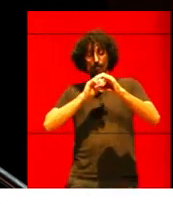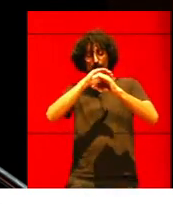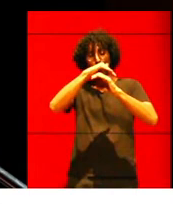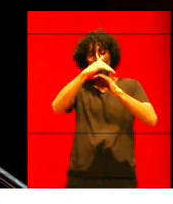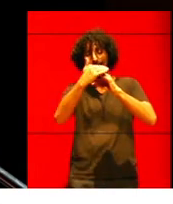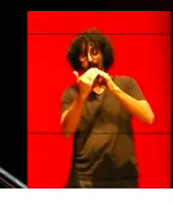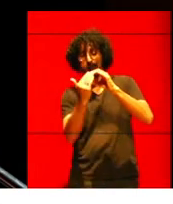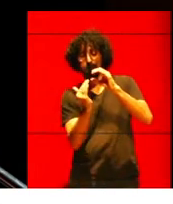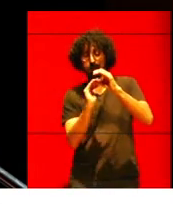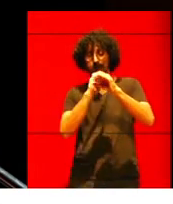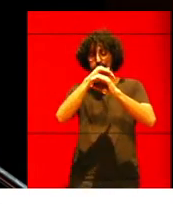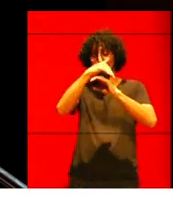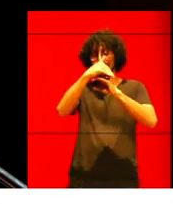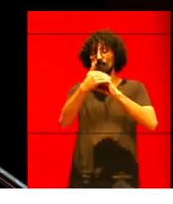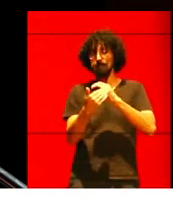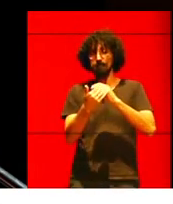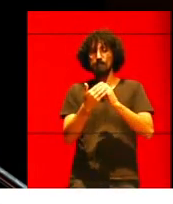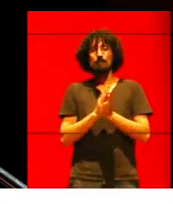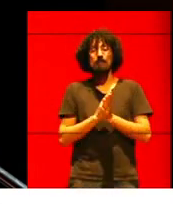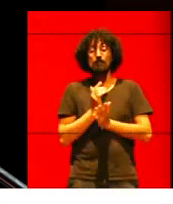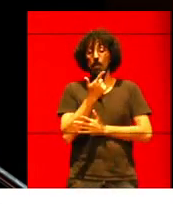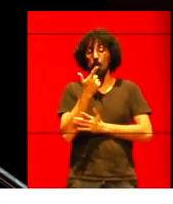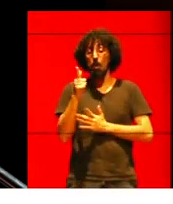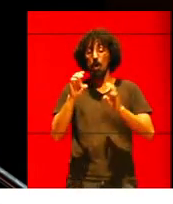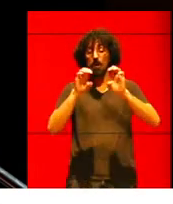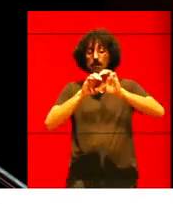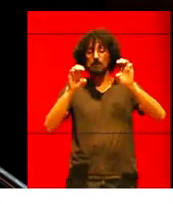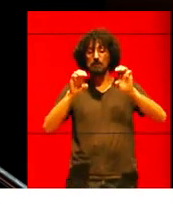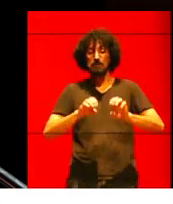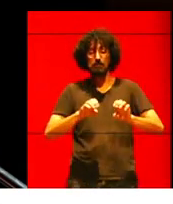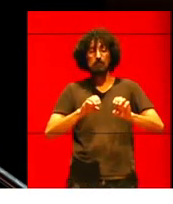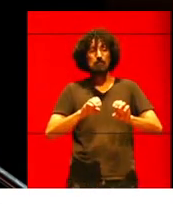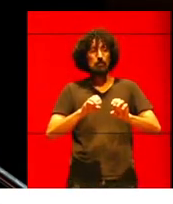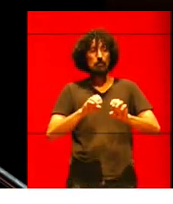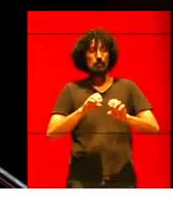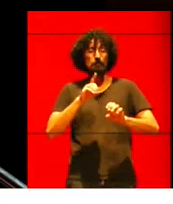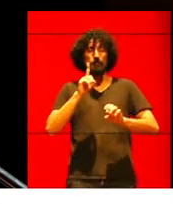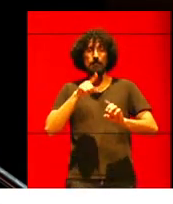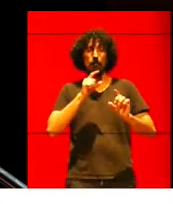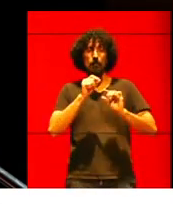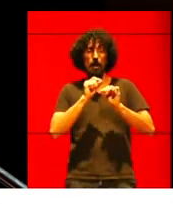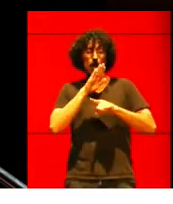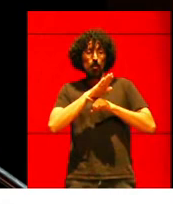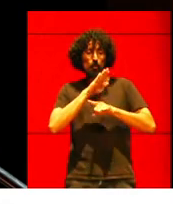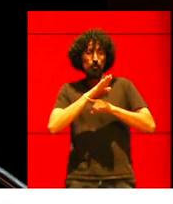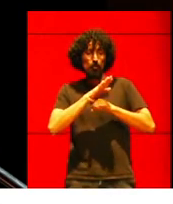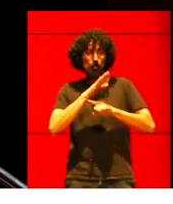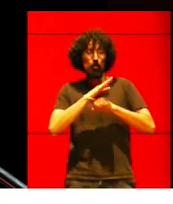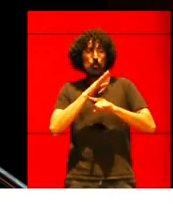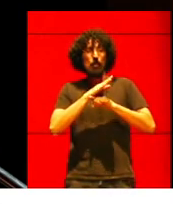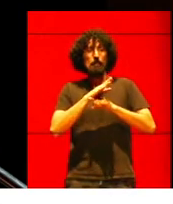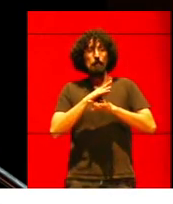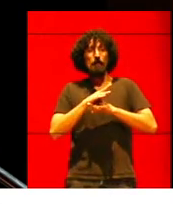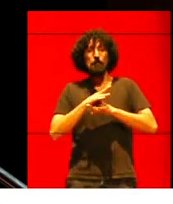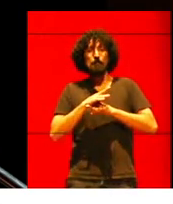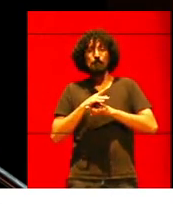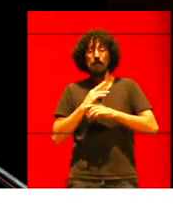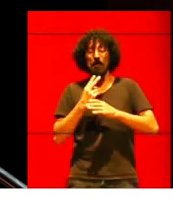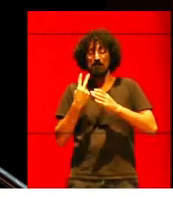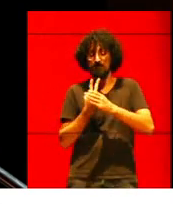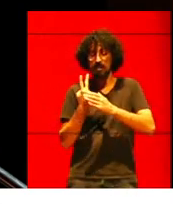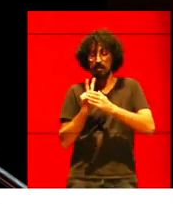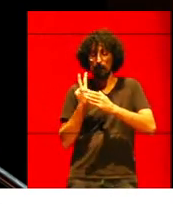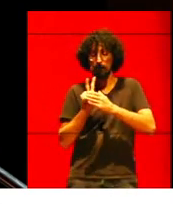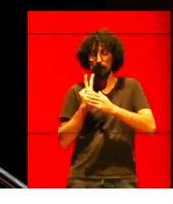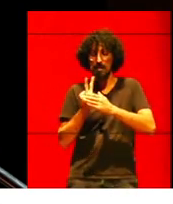células. Outra estrutura aí também ajuda na construção de vitaminas. Ele ajuda na absorção de